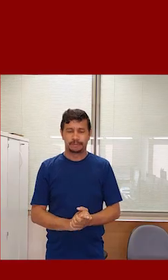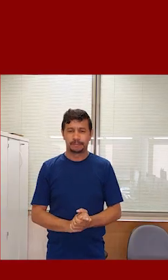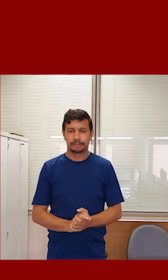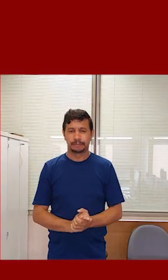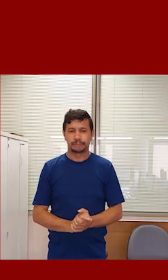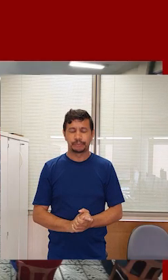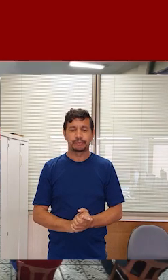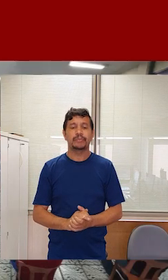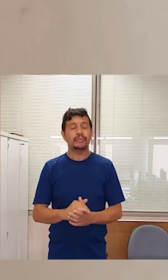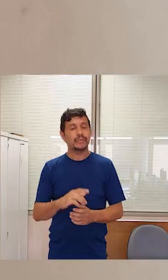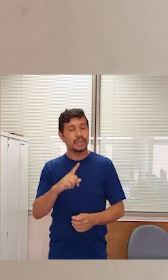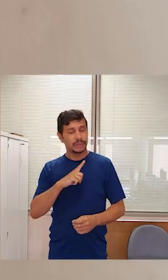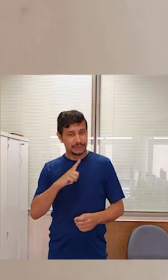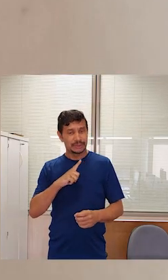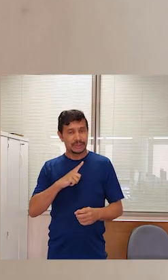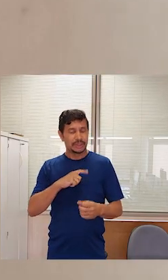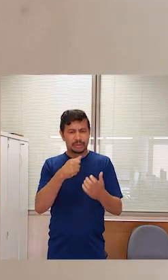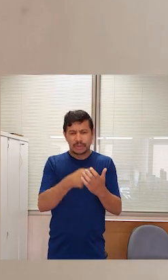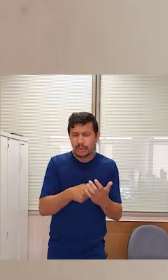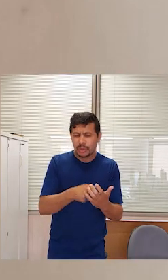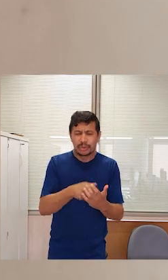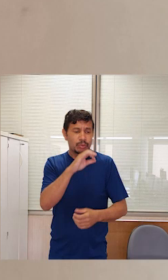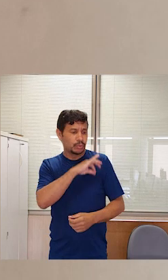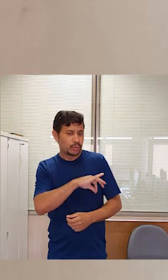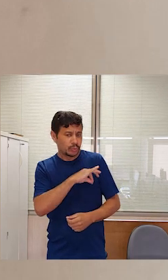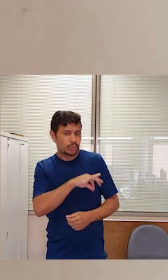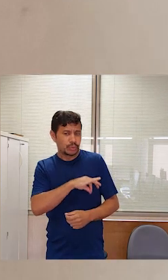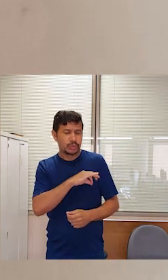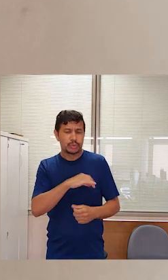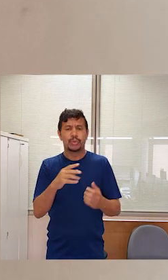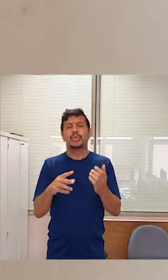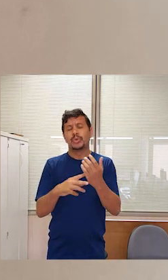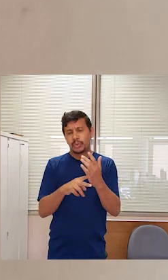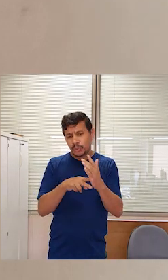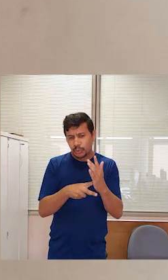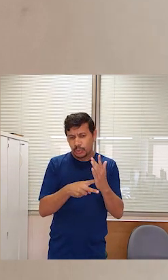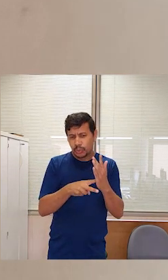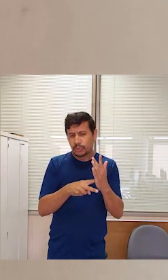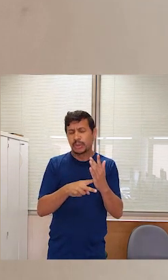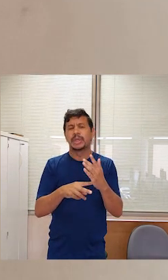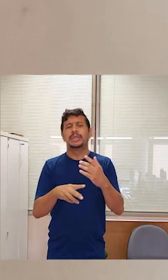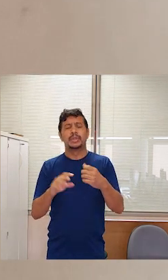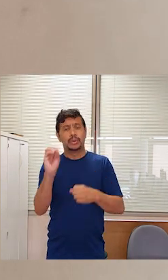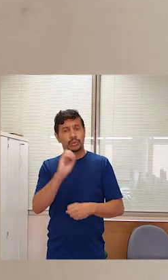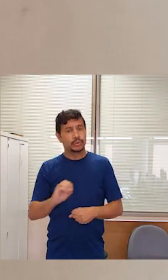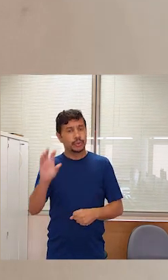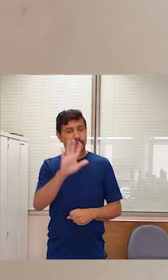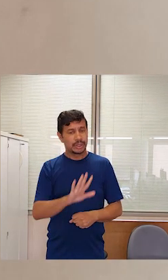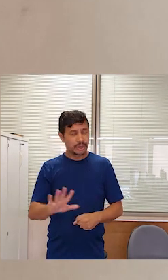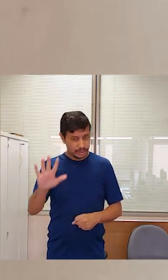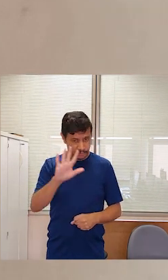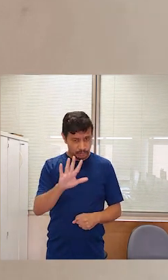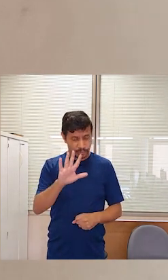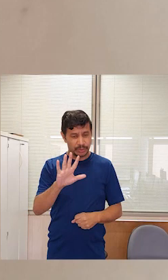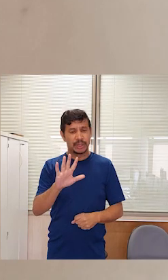respeitados. A defesa e a valorização dos salários dos metalúrgicos e metalúrgicas de